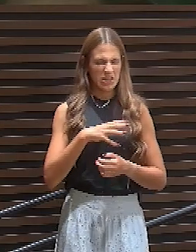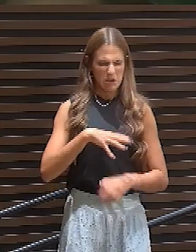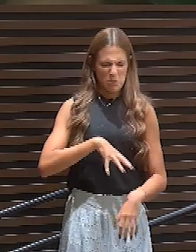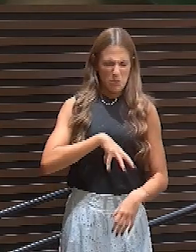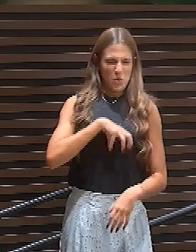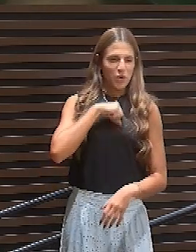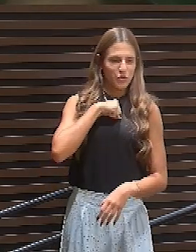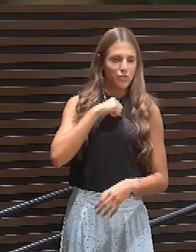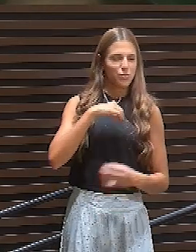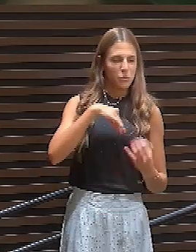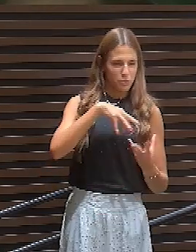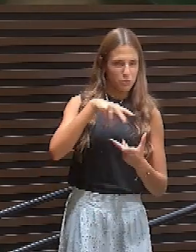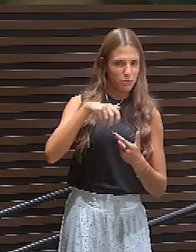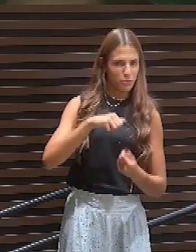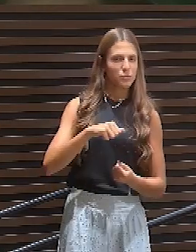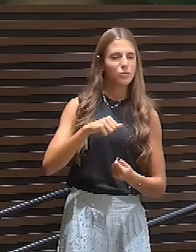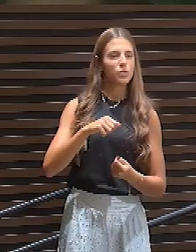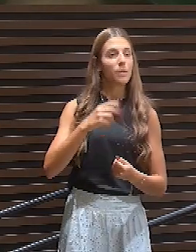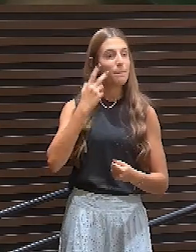para ficar firmes?